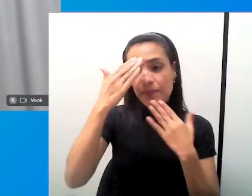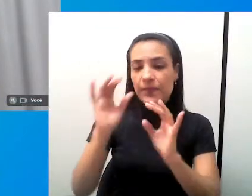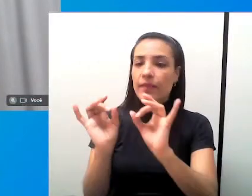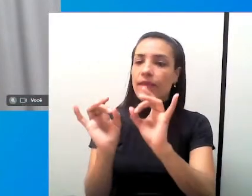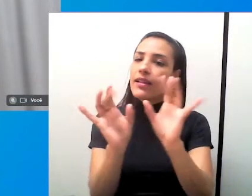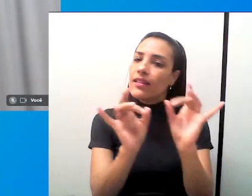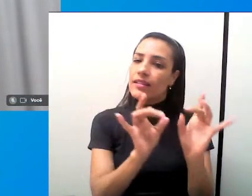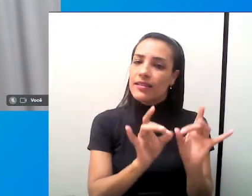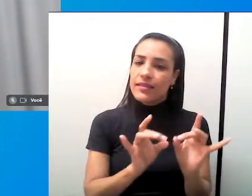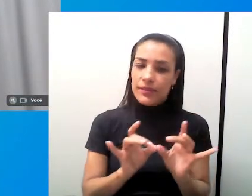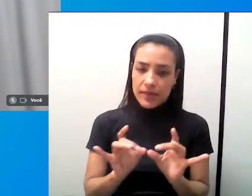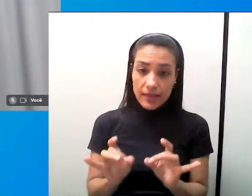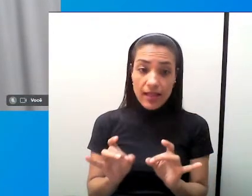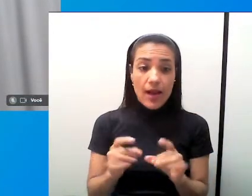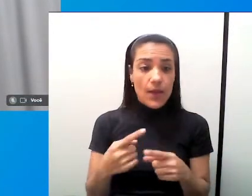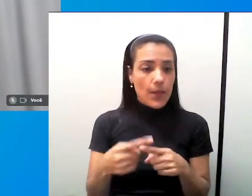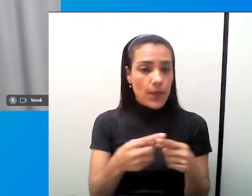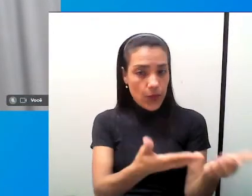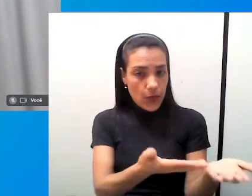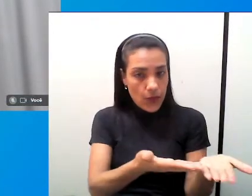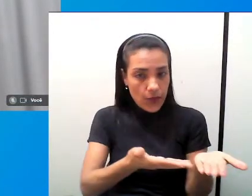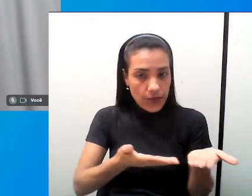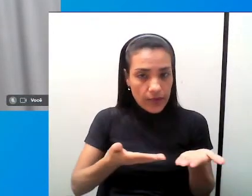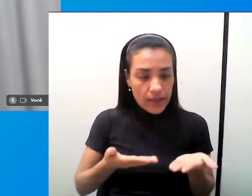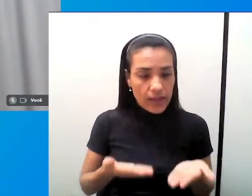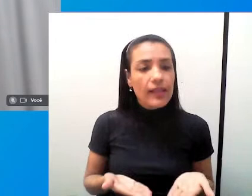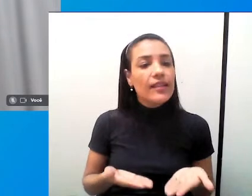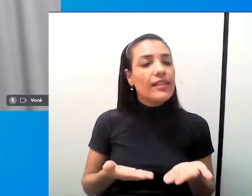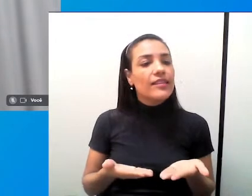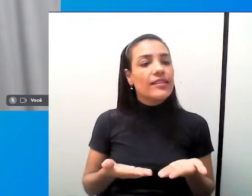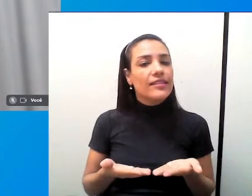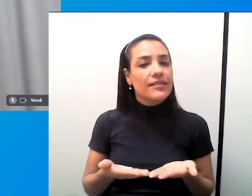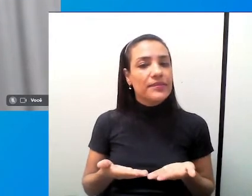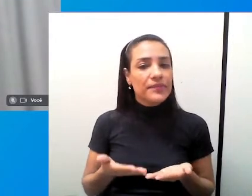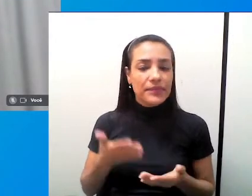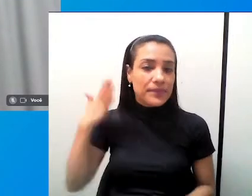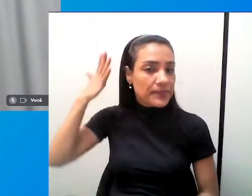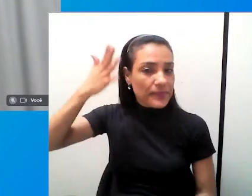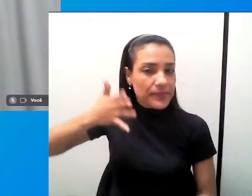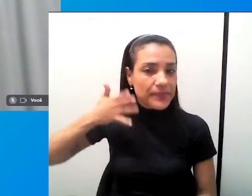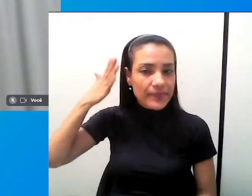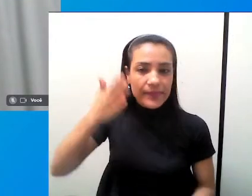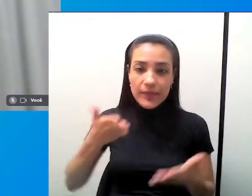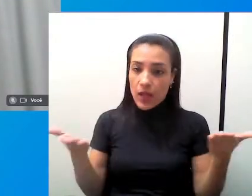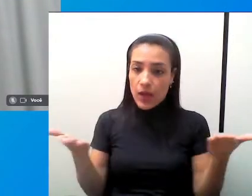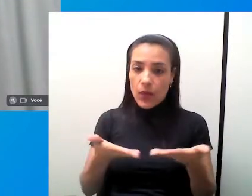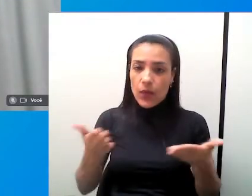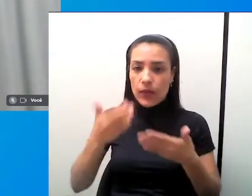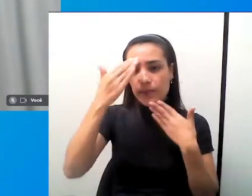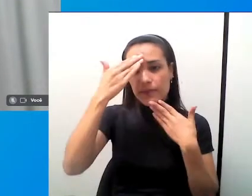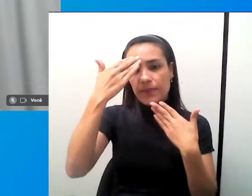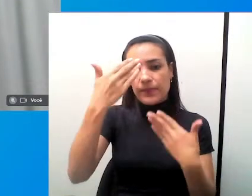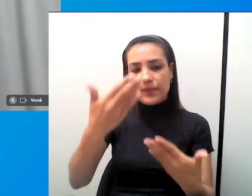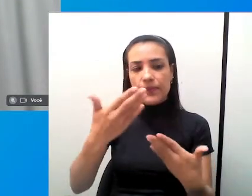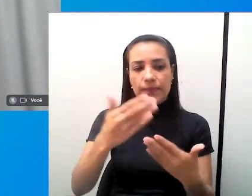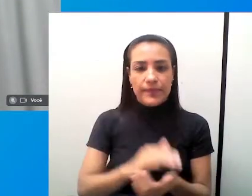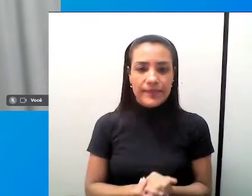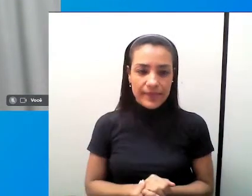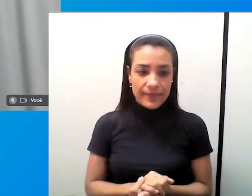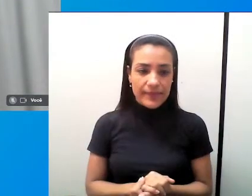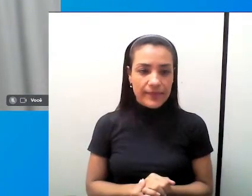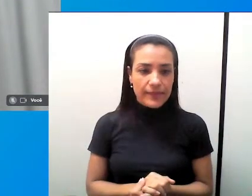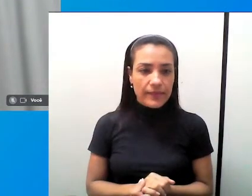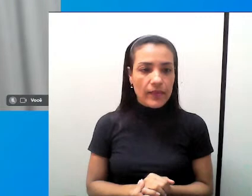né, pelo convite em palestrar para vocês. Obrigada. Deixo aqui o meu contato,